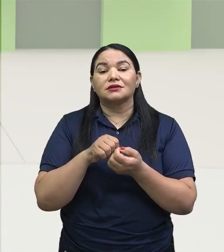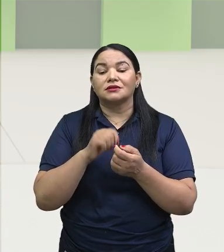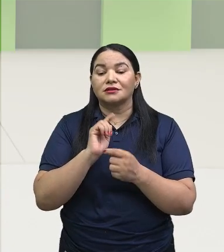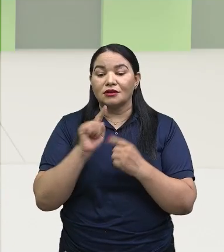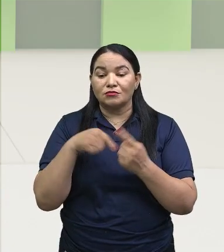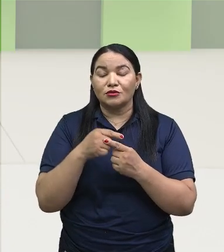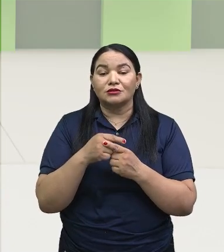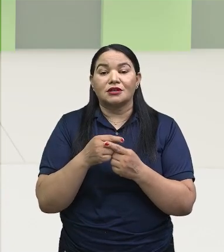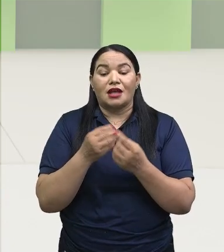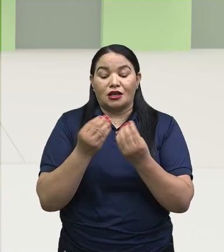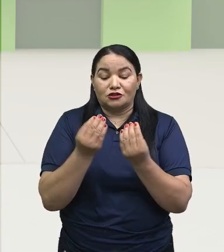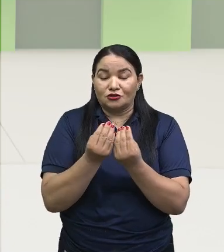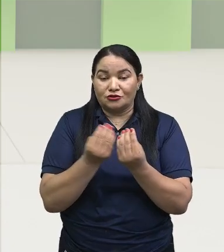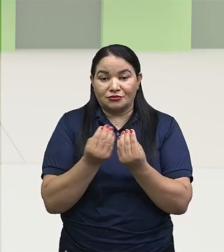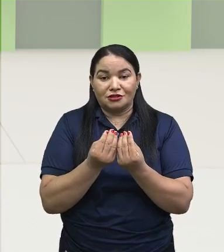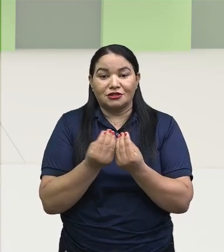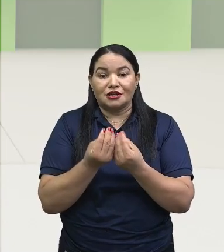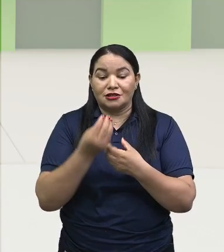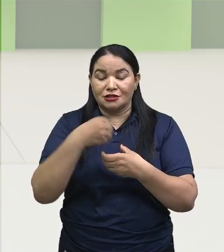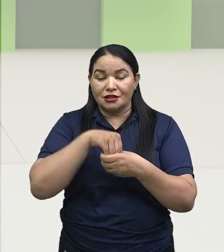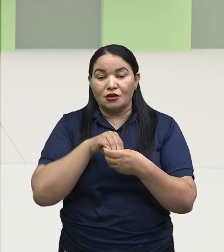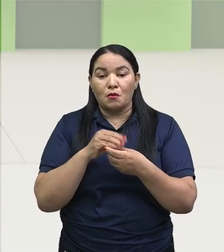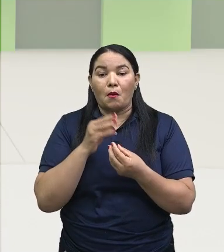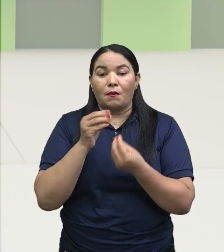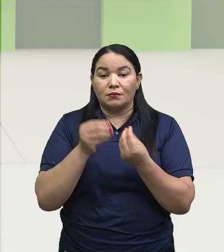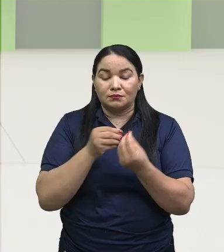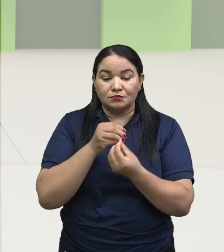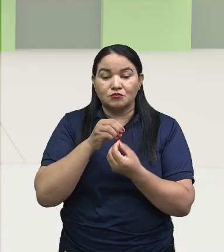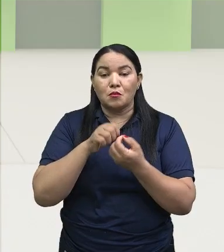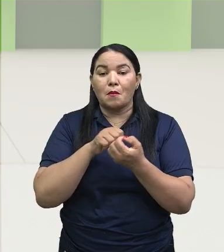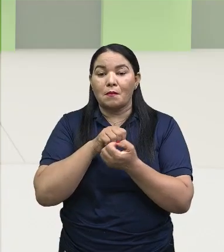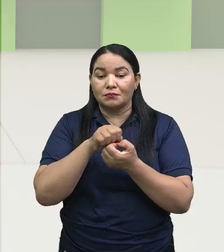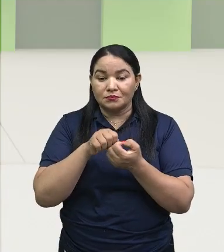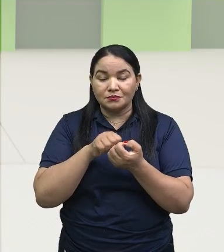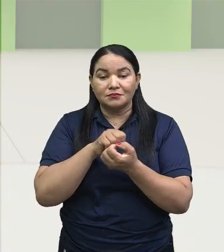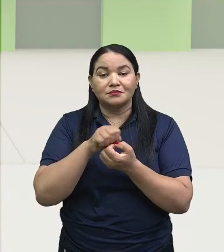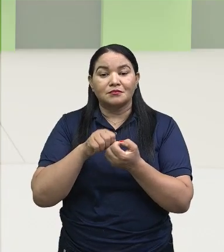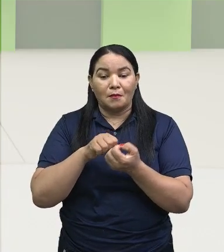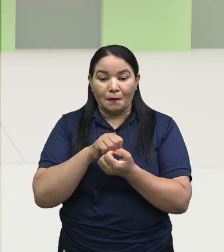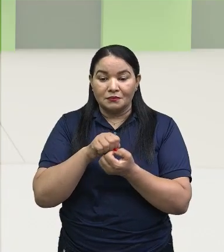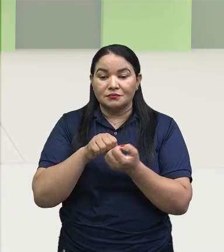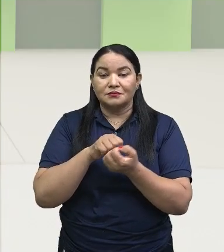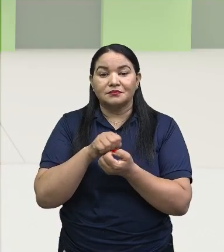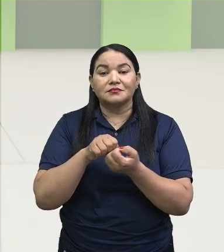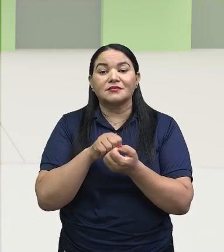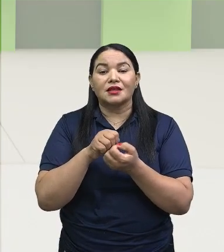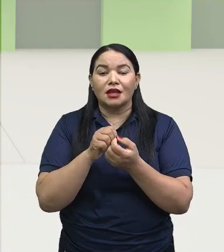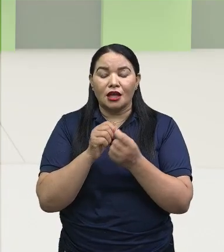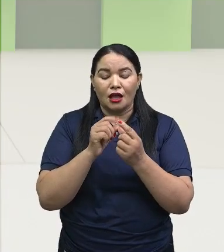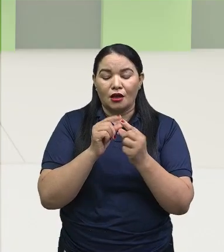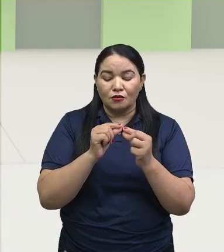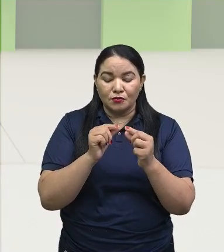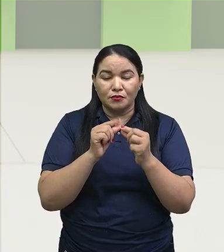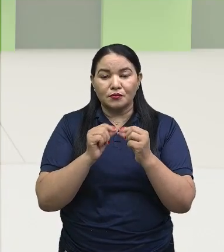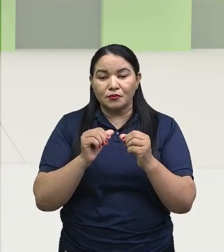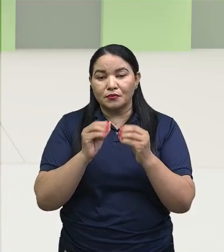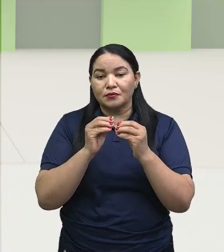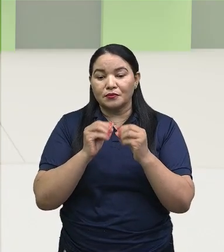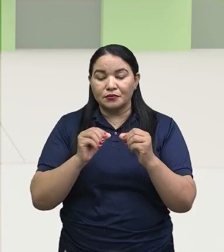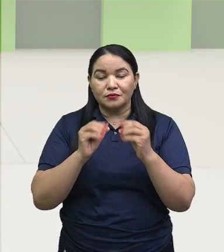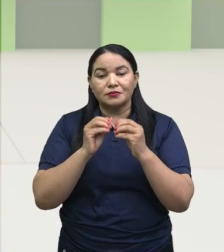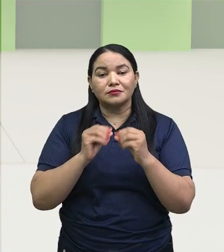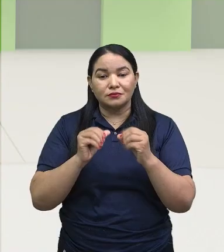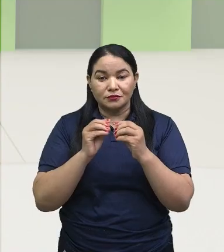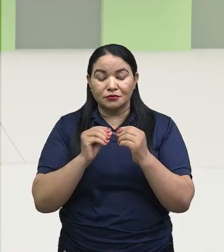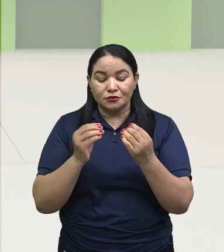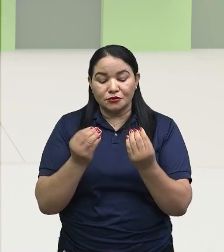a ação de enzimas presente na nossa saliva que já vão começar a fazer também uma quebra de algumas substâncias.